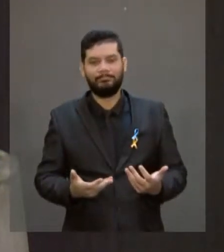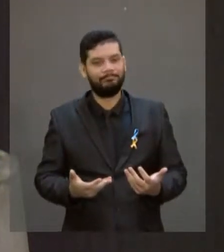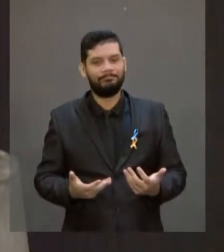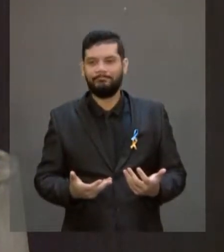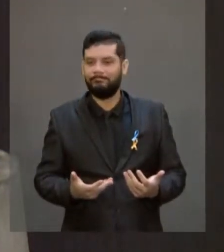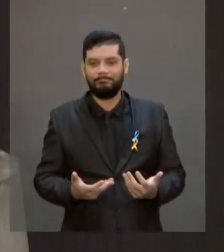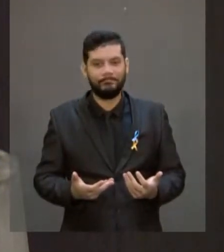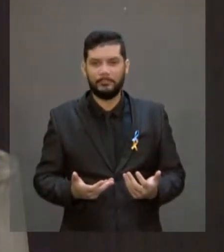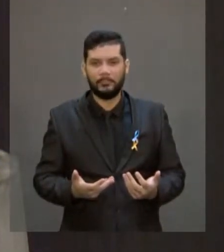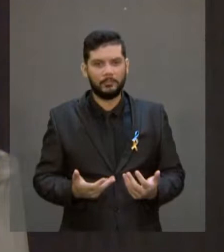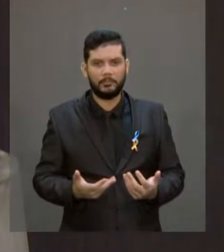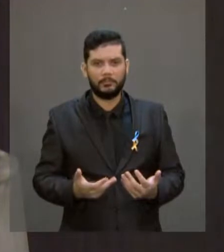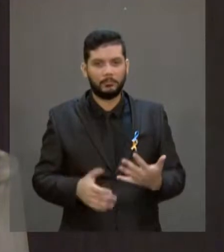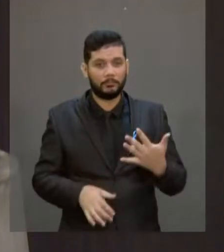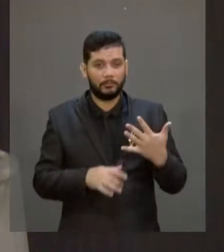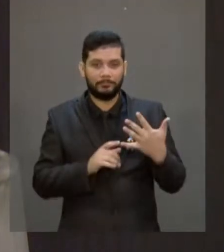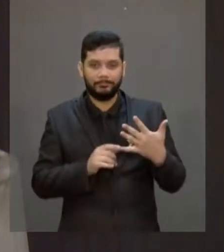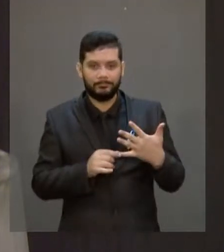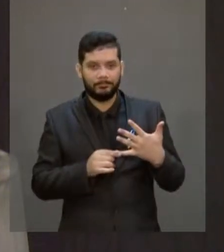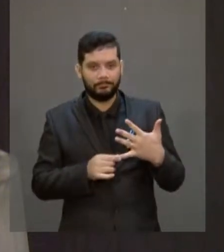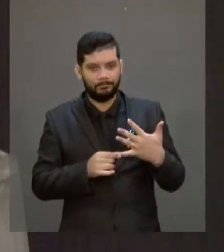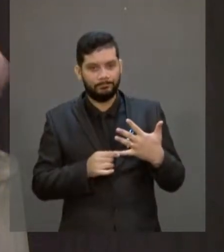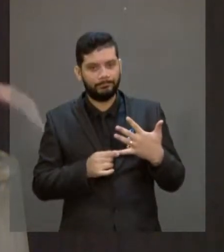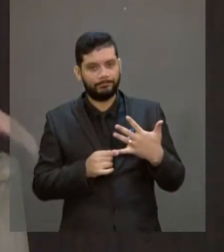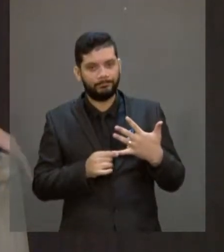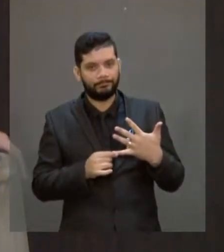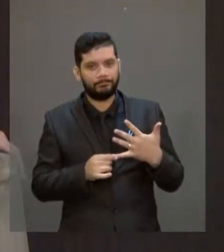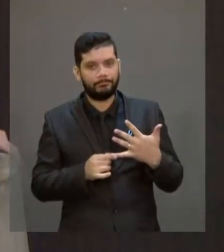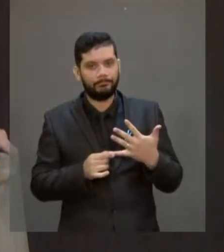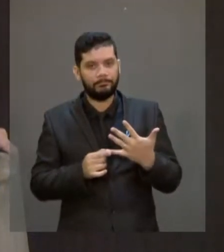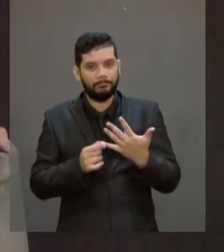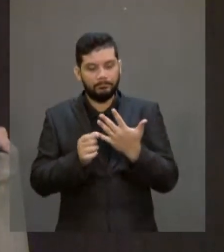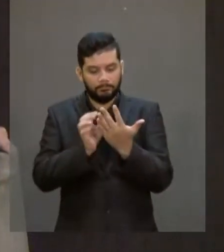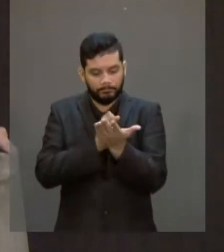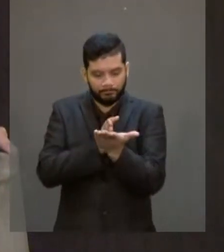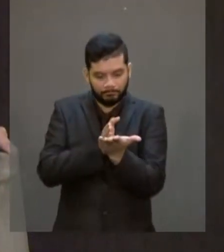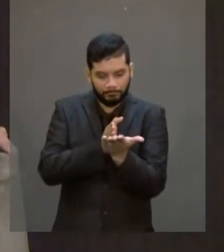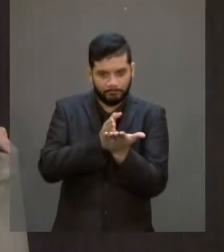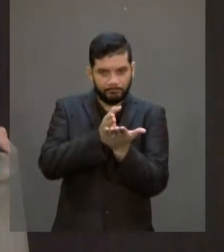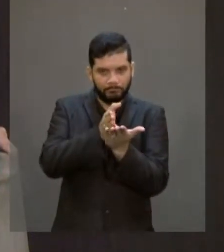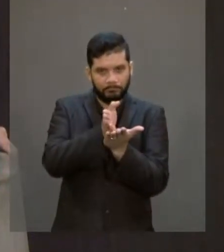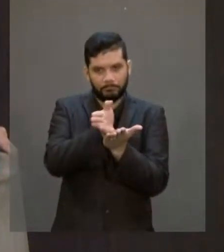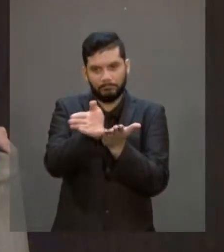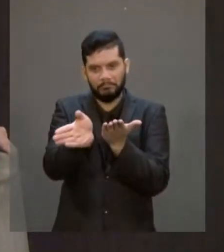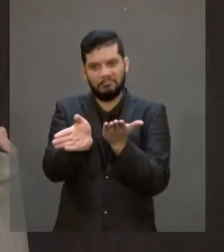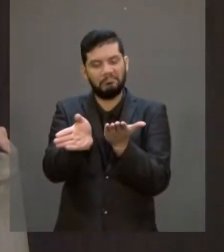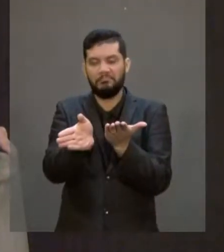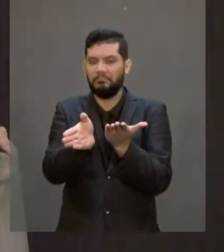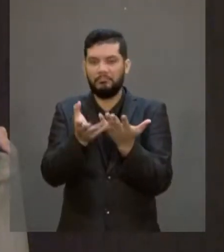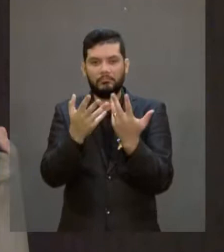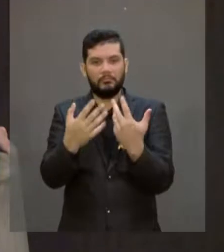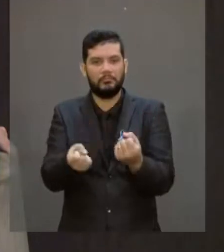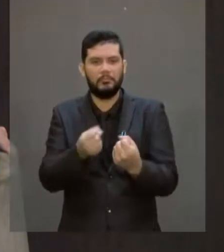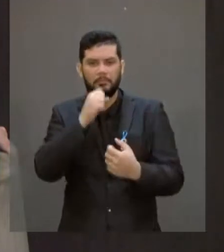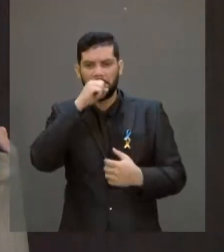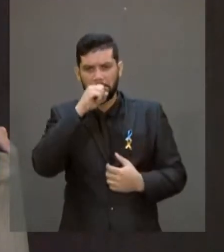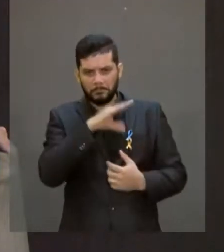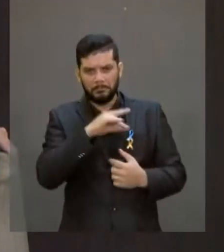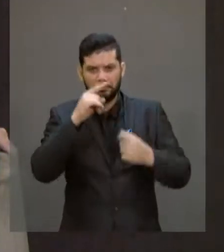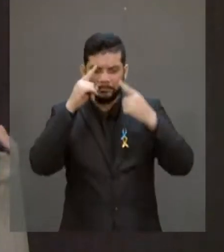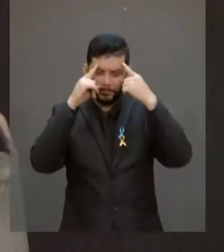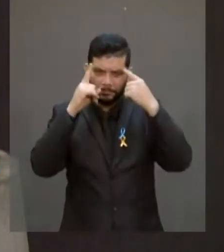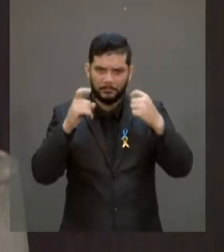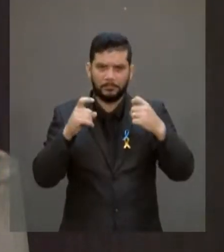debatemos. Esse quinto ponto, a integridade, portanto, evitar o desvio de conduta, o abuso, a violência policial, a